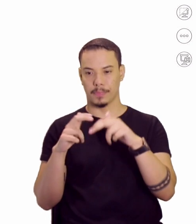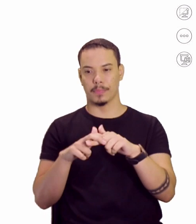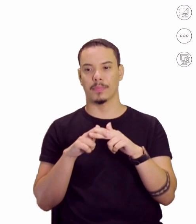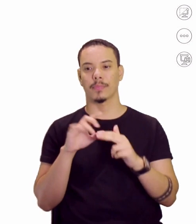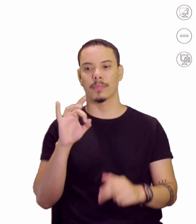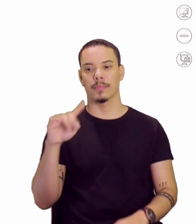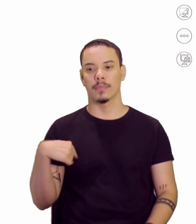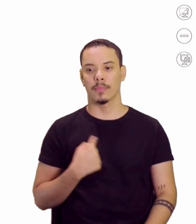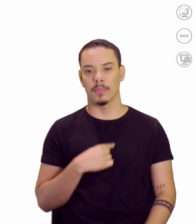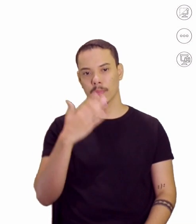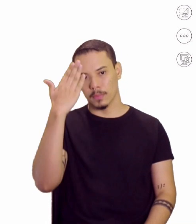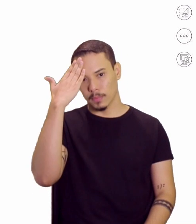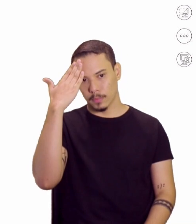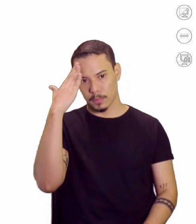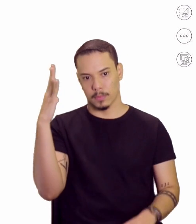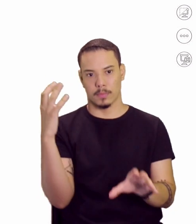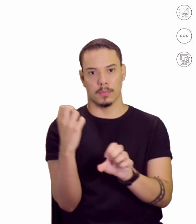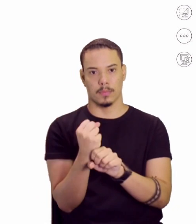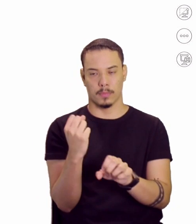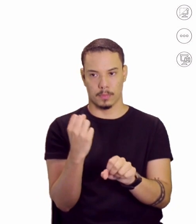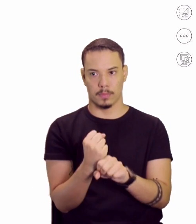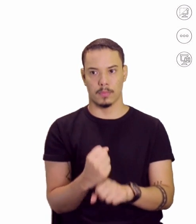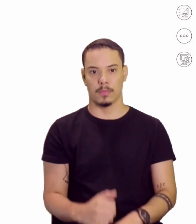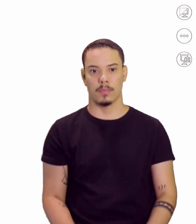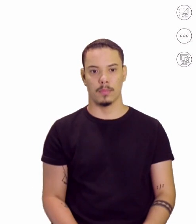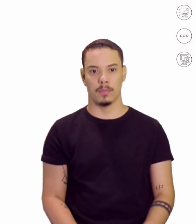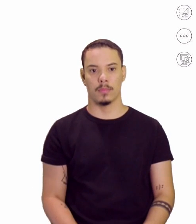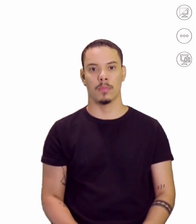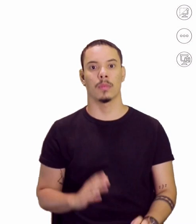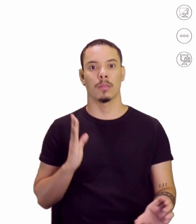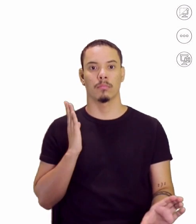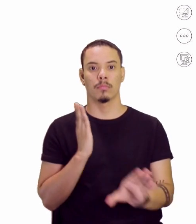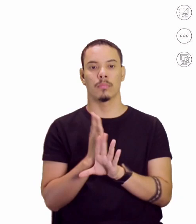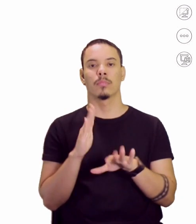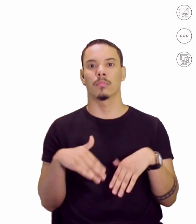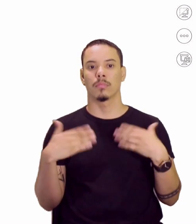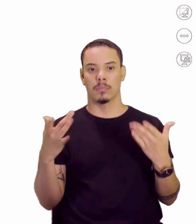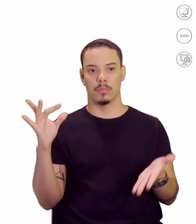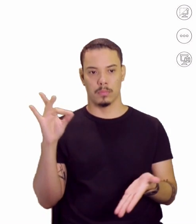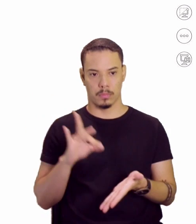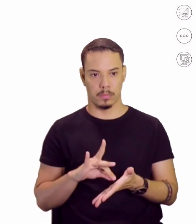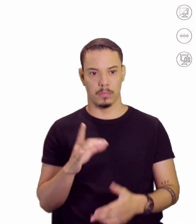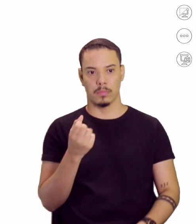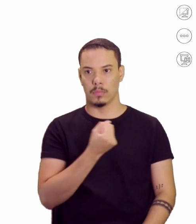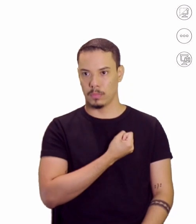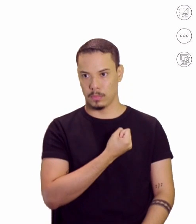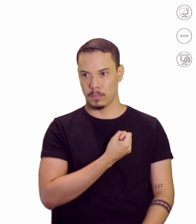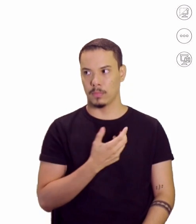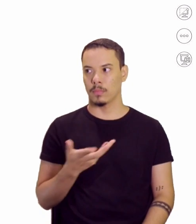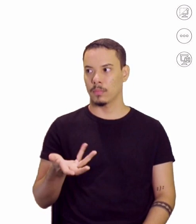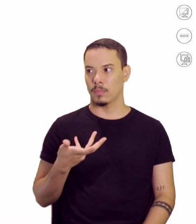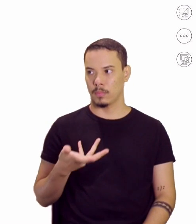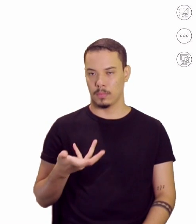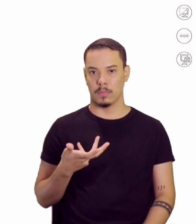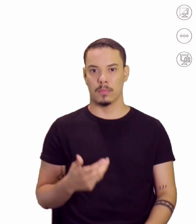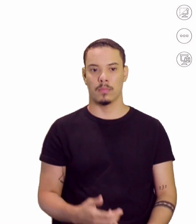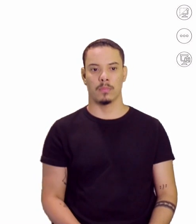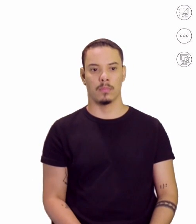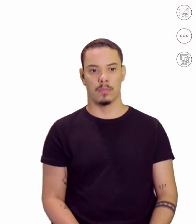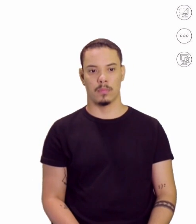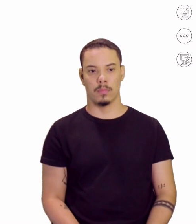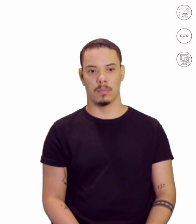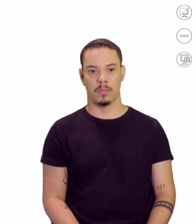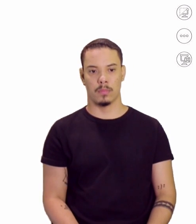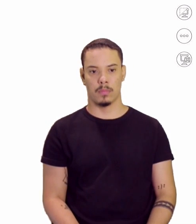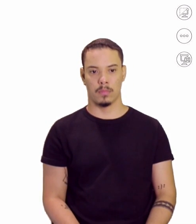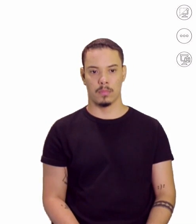só pra gente fazer o cálculo ali, ó. Para descobrir que realmente, né? O valor da aceleração, olha só, nós vamos encontrar